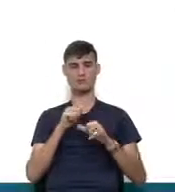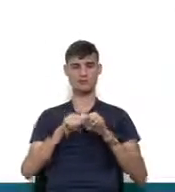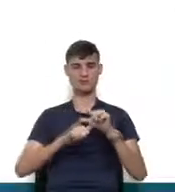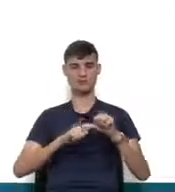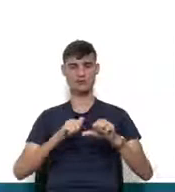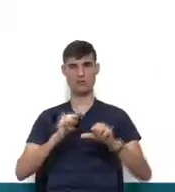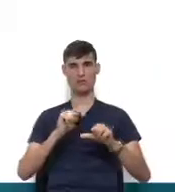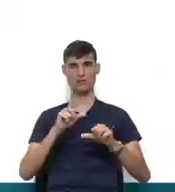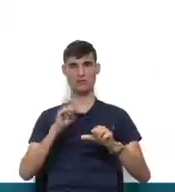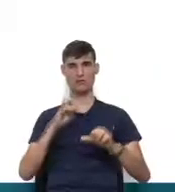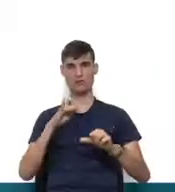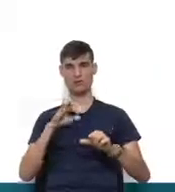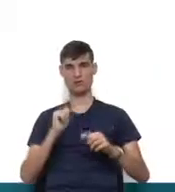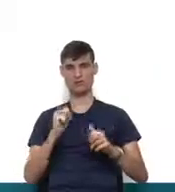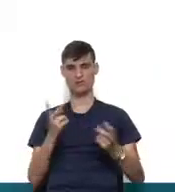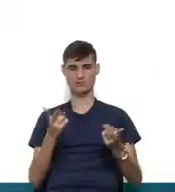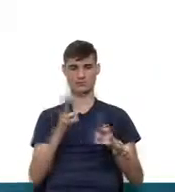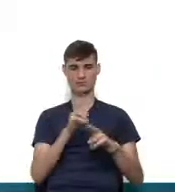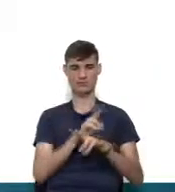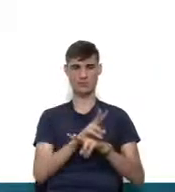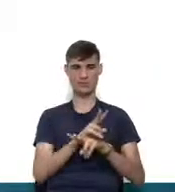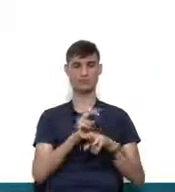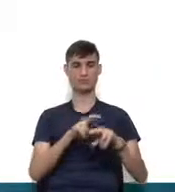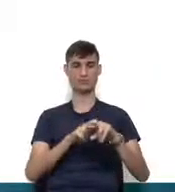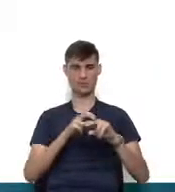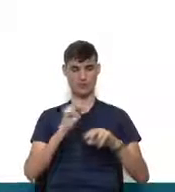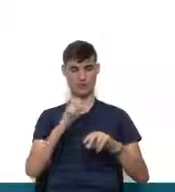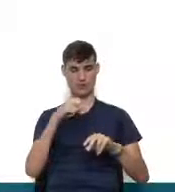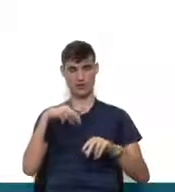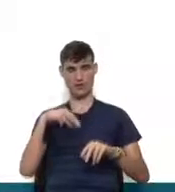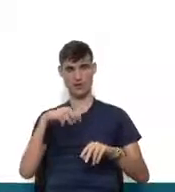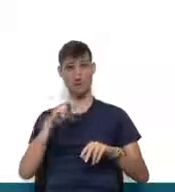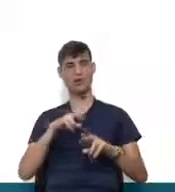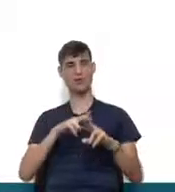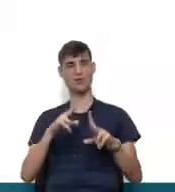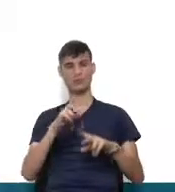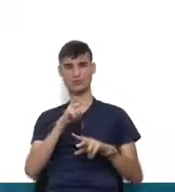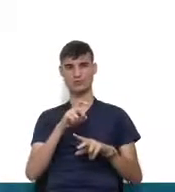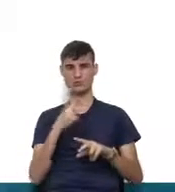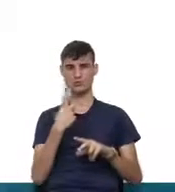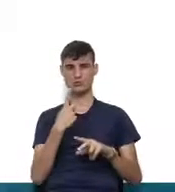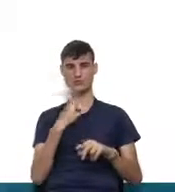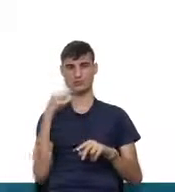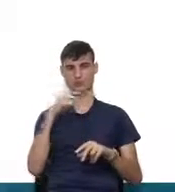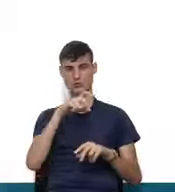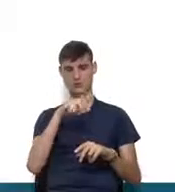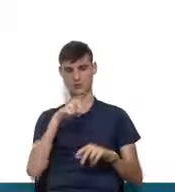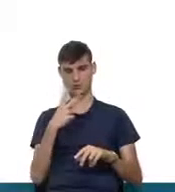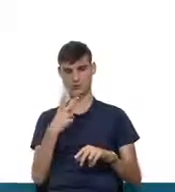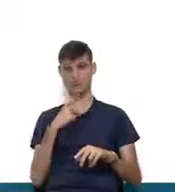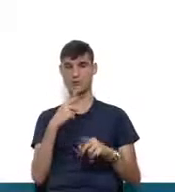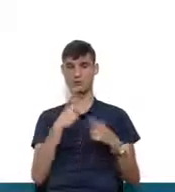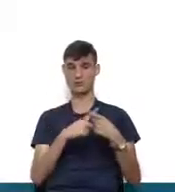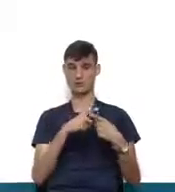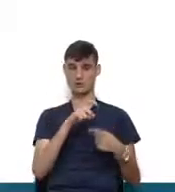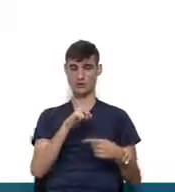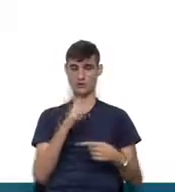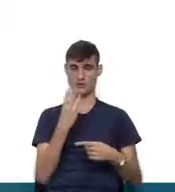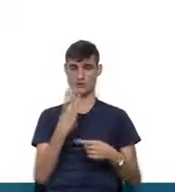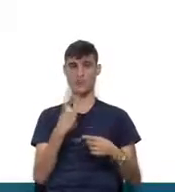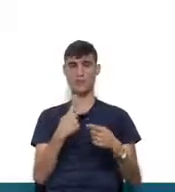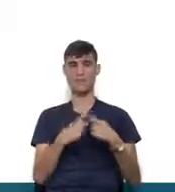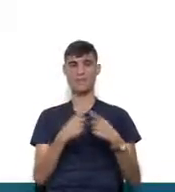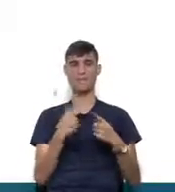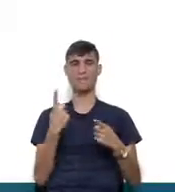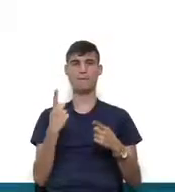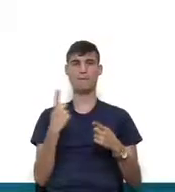alternada. Converge, então este Sn é igual a x1 menos x2 mais x3, né? E o